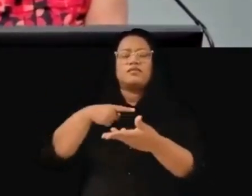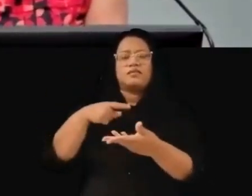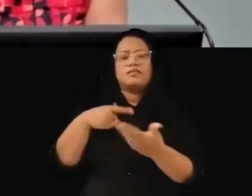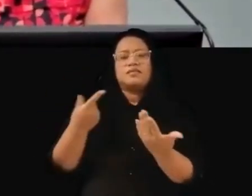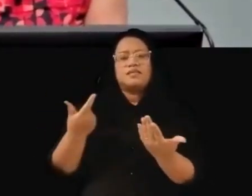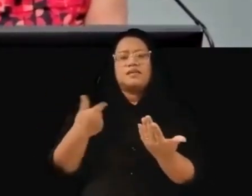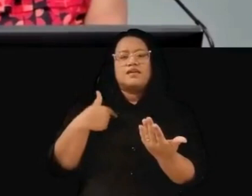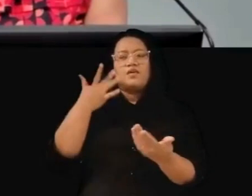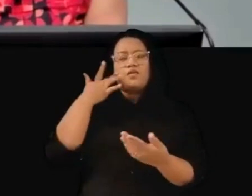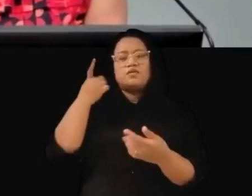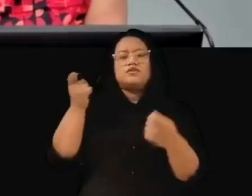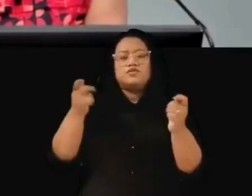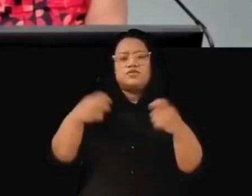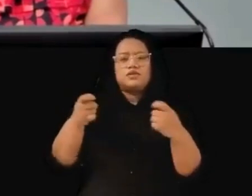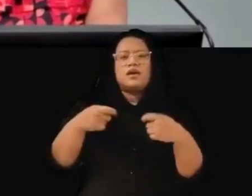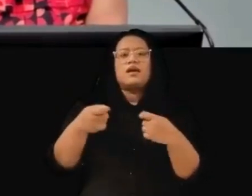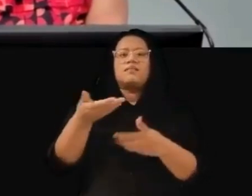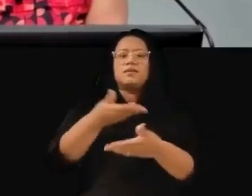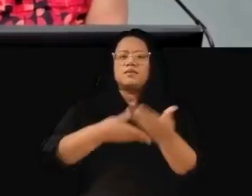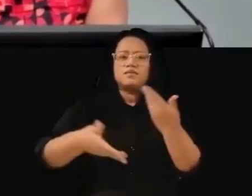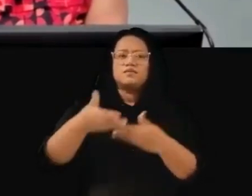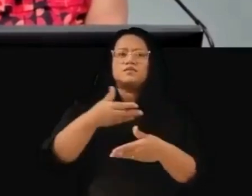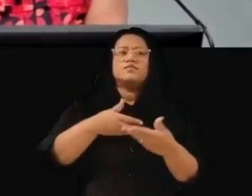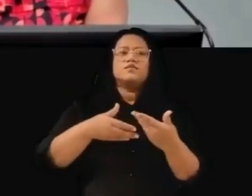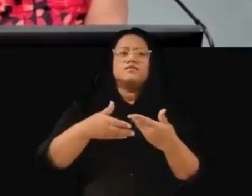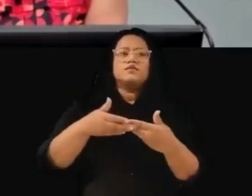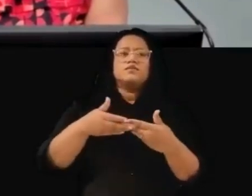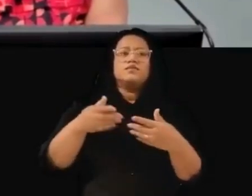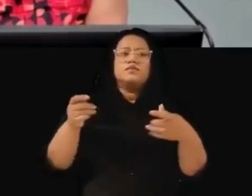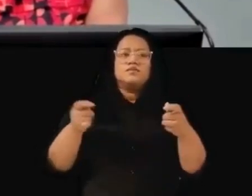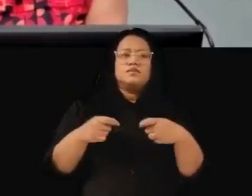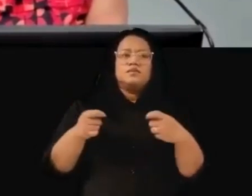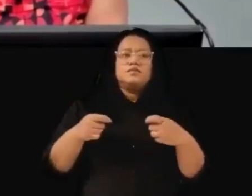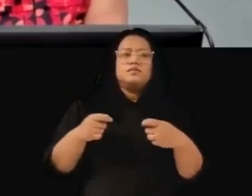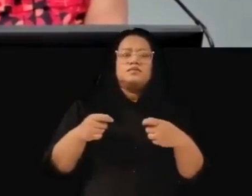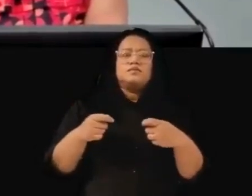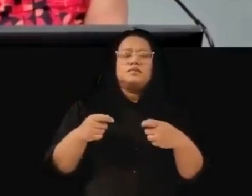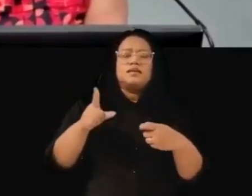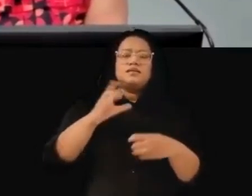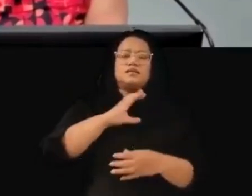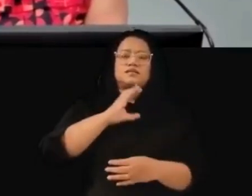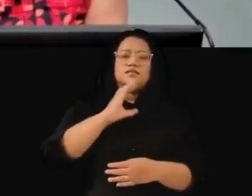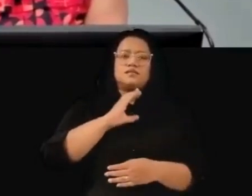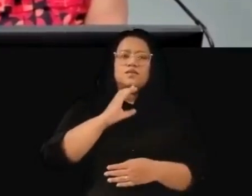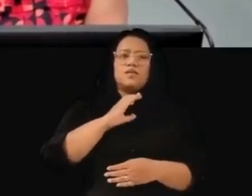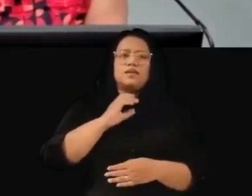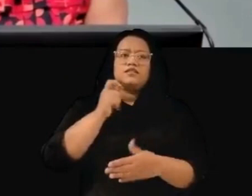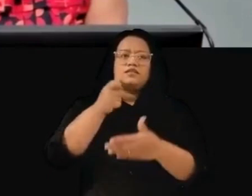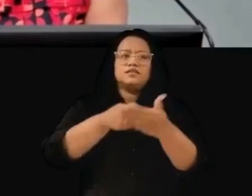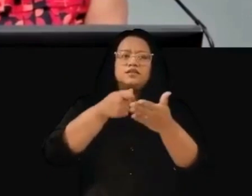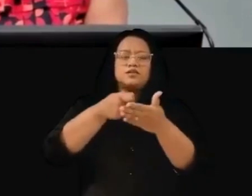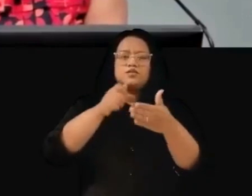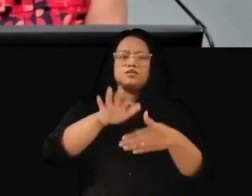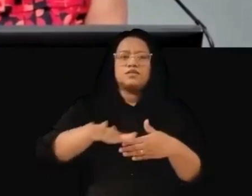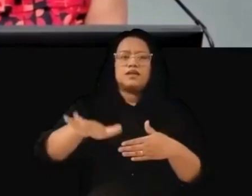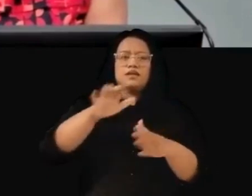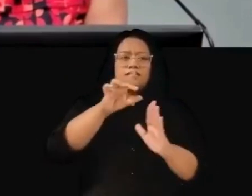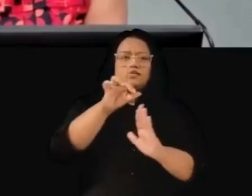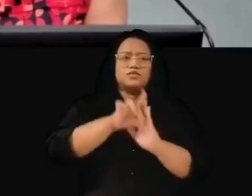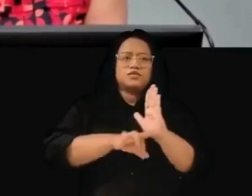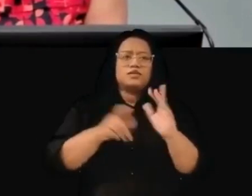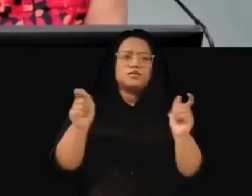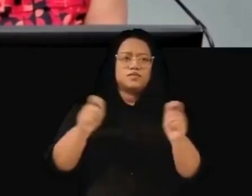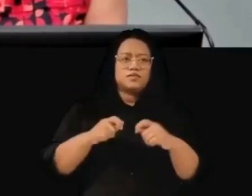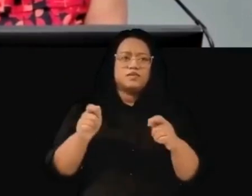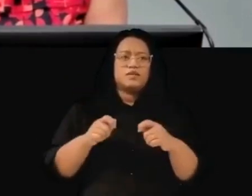acredito que há, sim, uma contribuição crítica, né? De vários colegas que atuam na área do direito. Mas eu diria